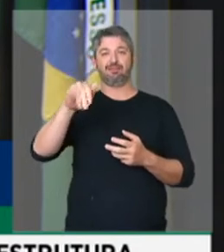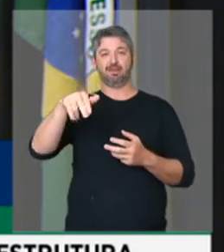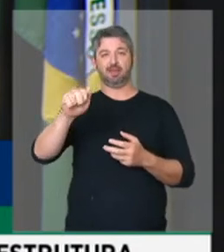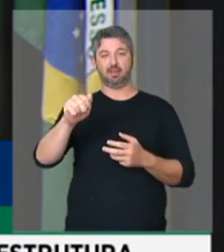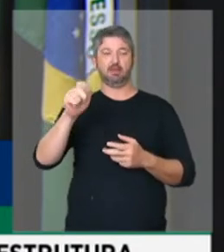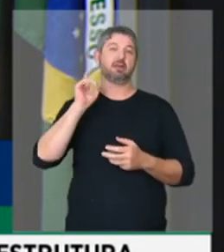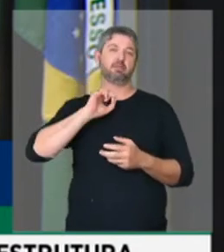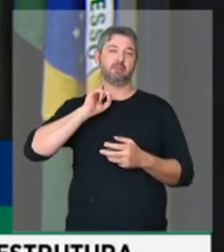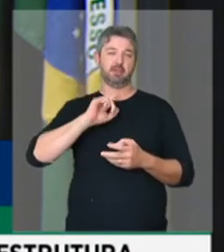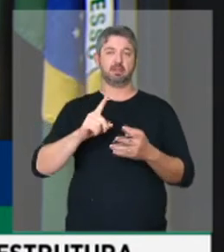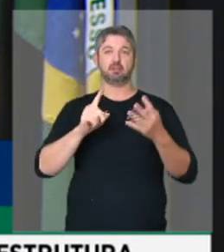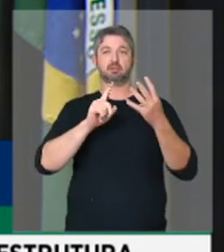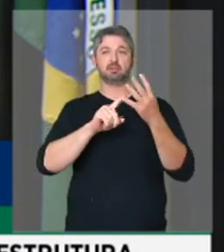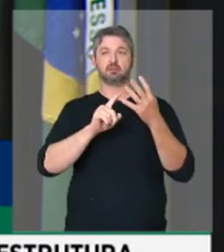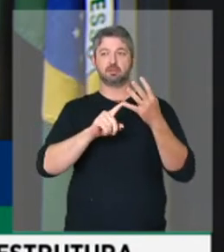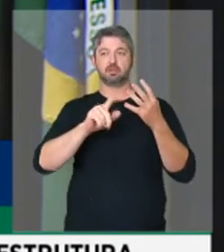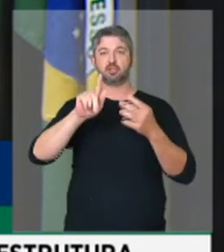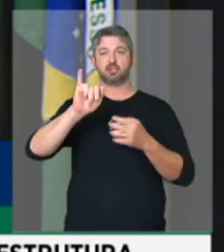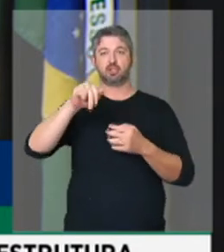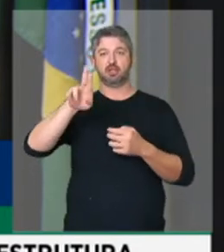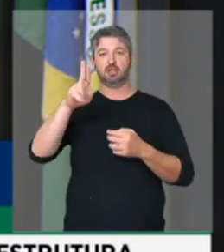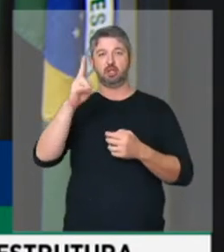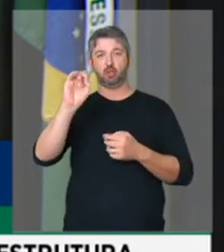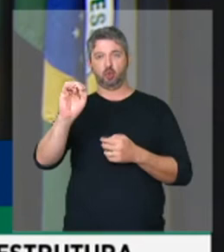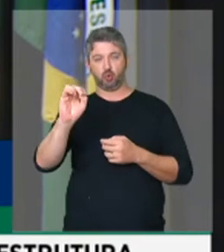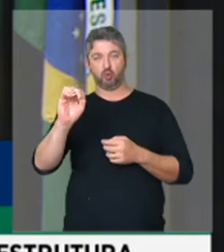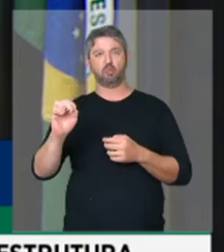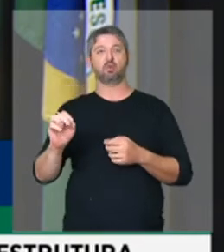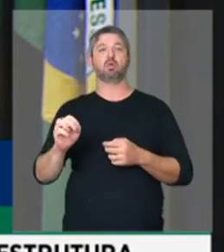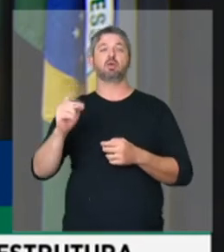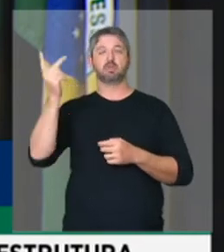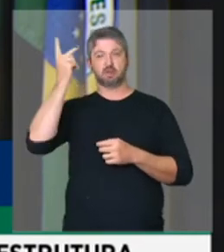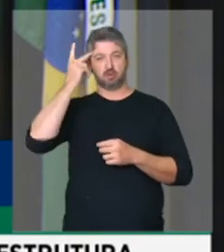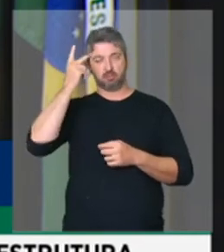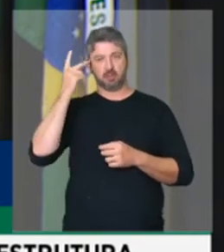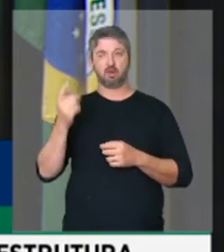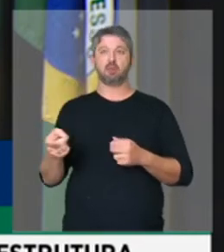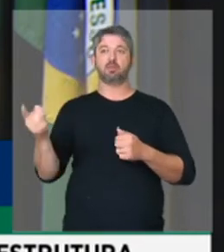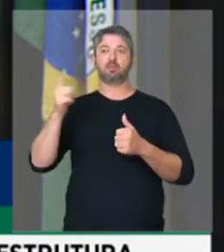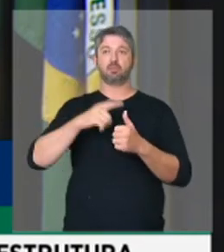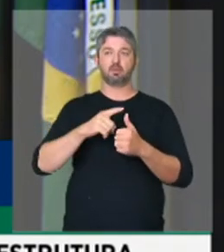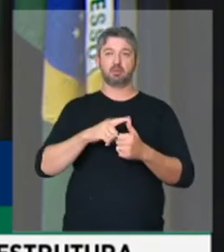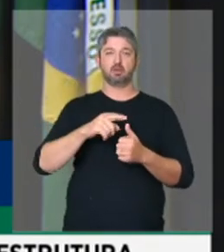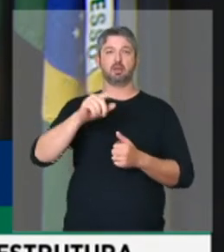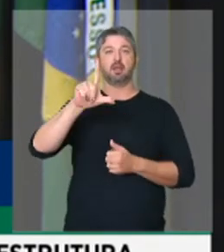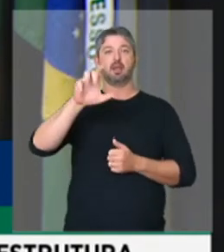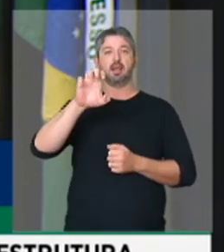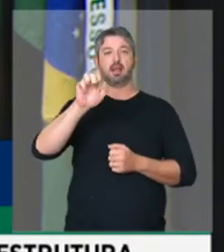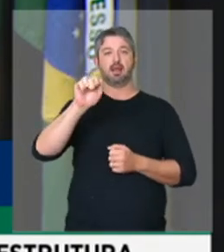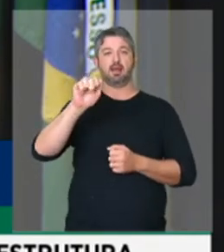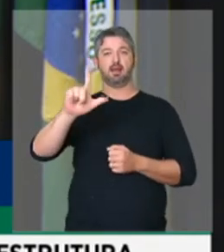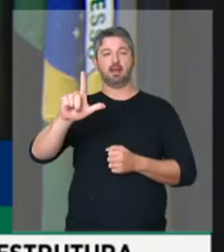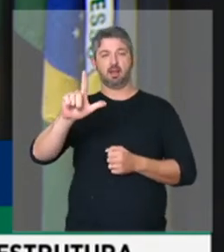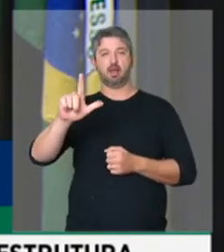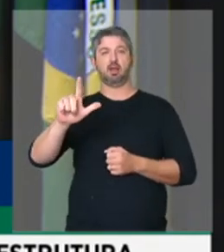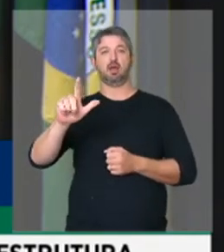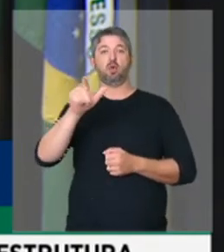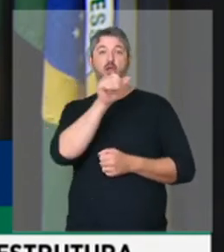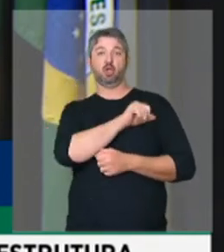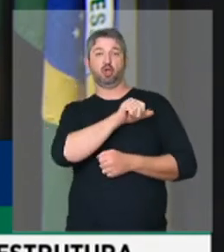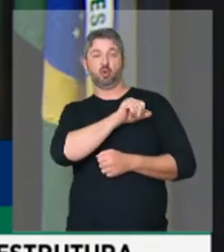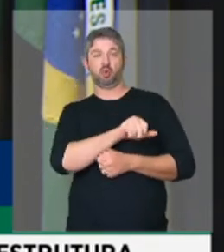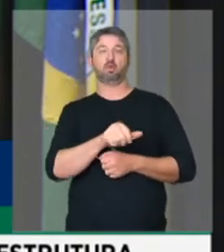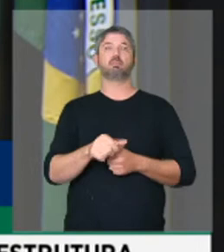Gerais. Deputado Geninho Giuliani, do DEM de São Paulo. Deputado Hugo Leal, do PSD do Rio de